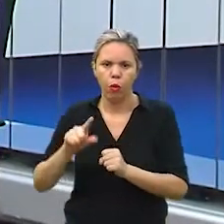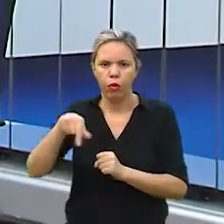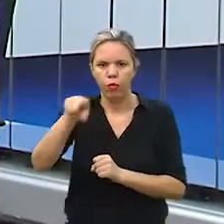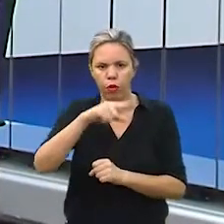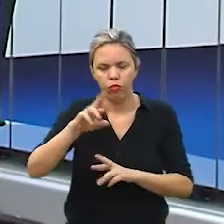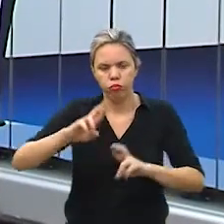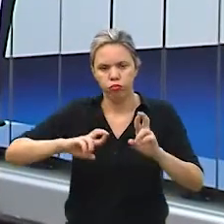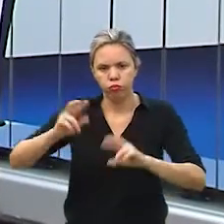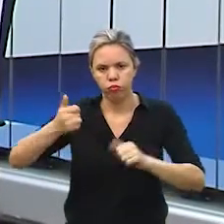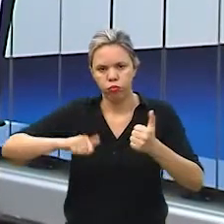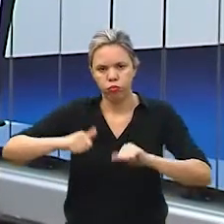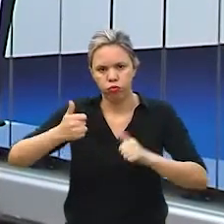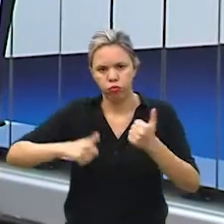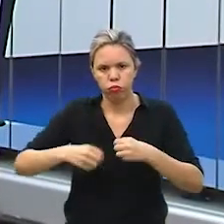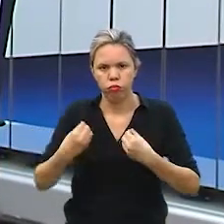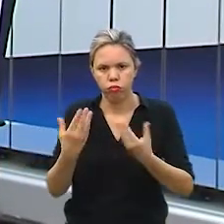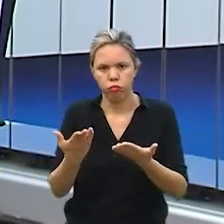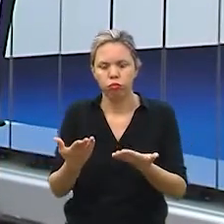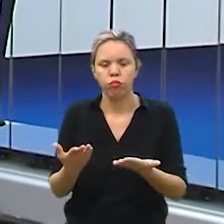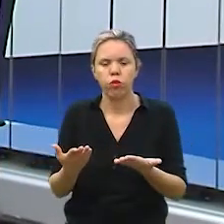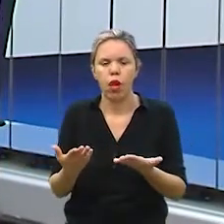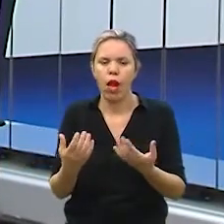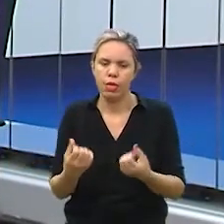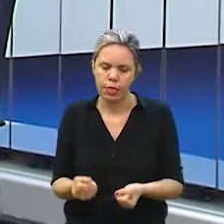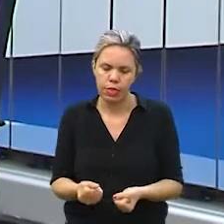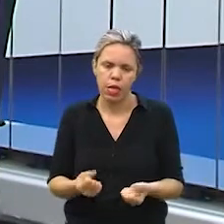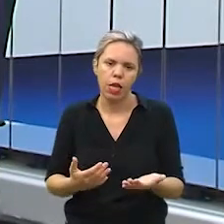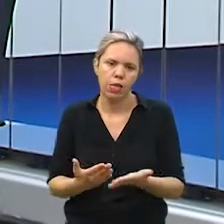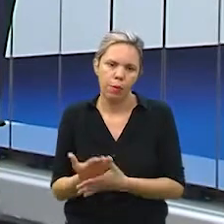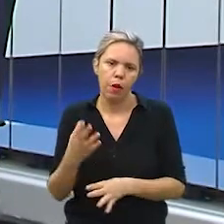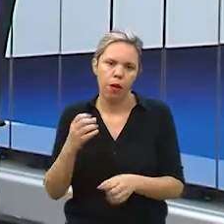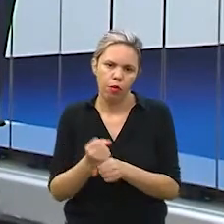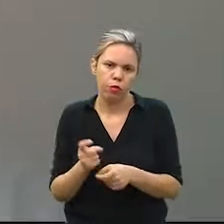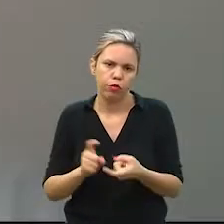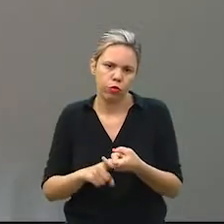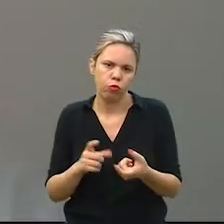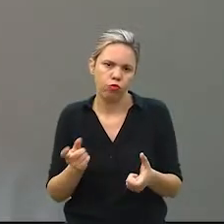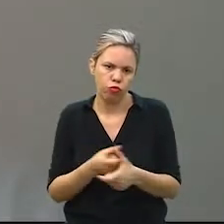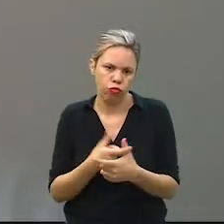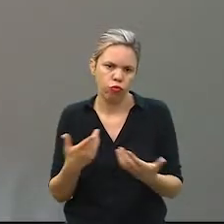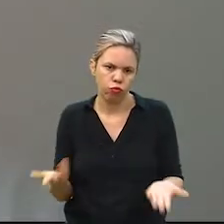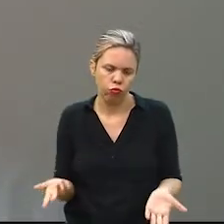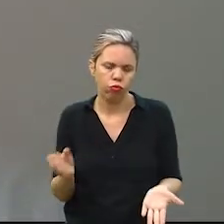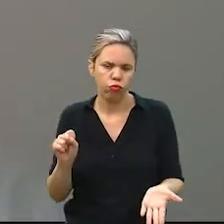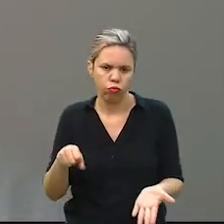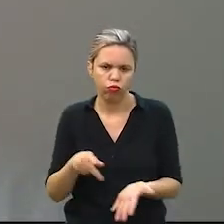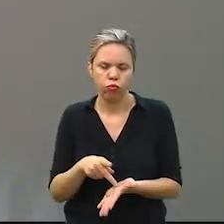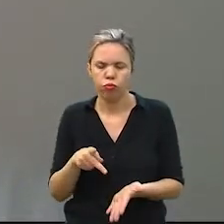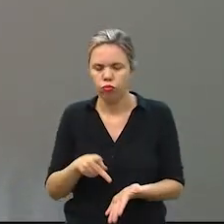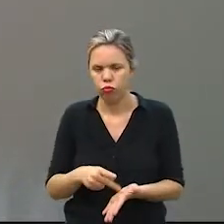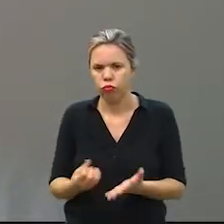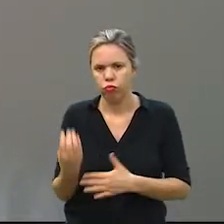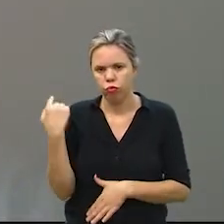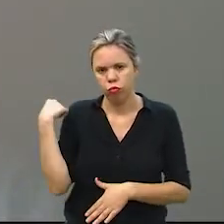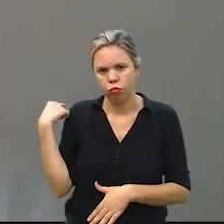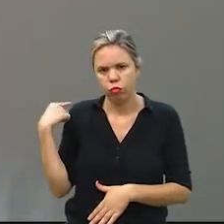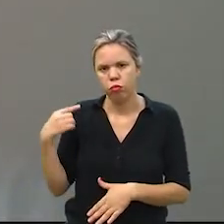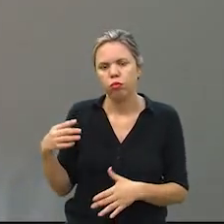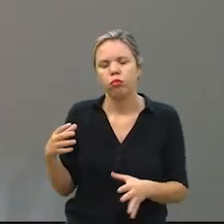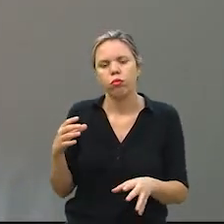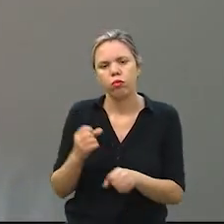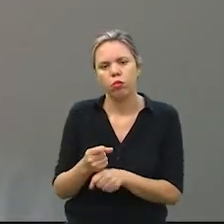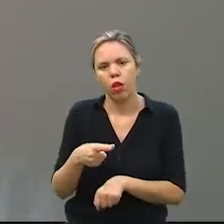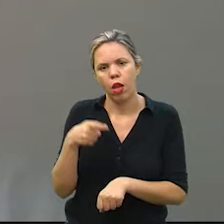vocês analisem e deem o parecer favorável às contas, né, Rodrigo? Perfeito, foi assim como aconteceu com as contas